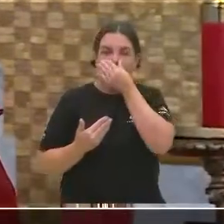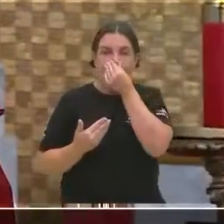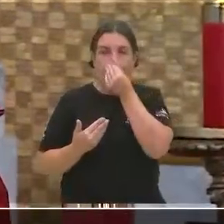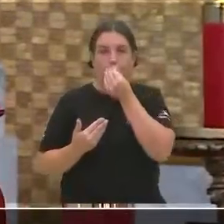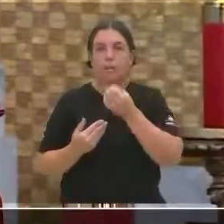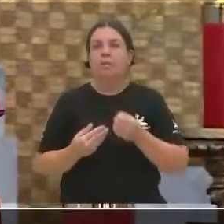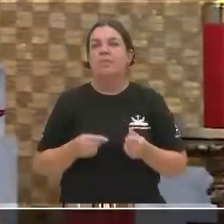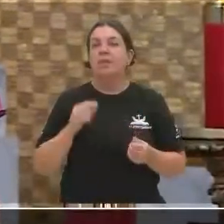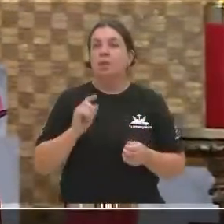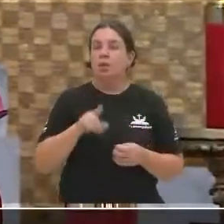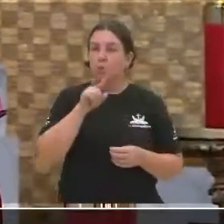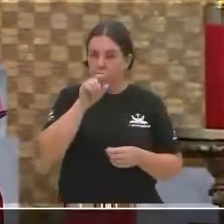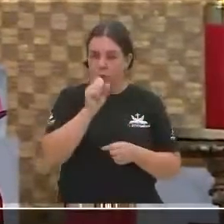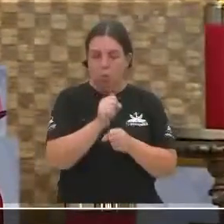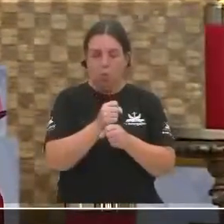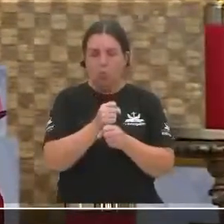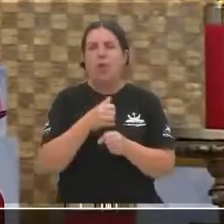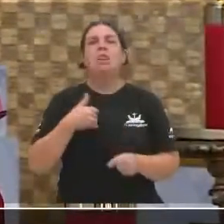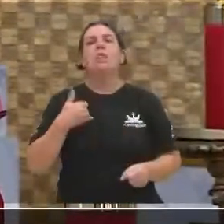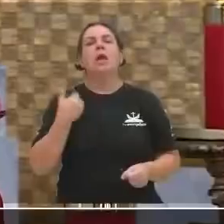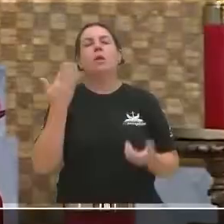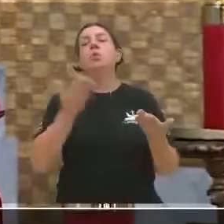Quantos anos você tem hoje